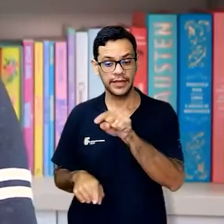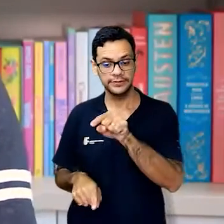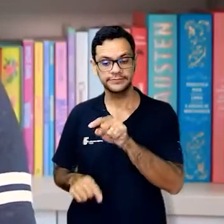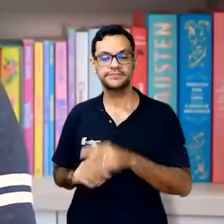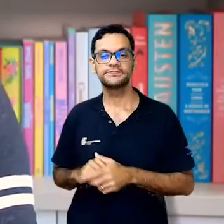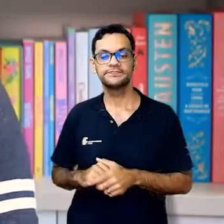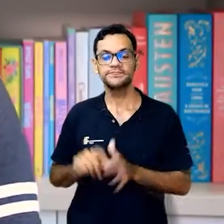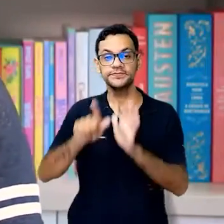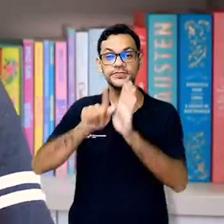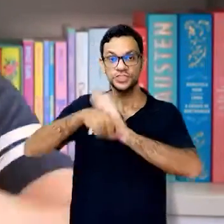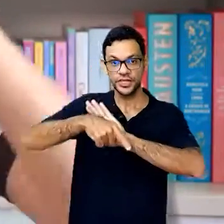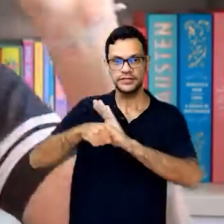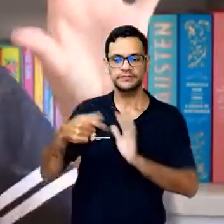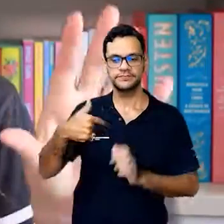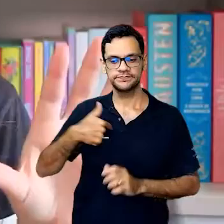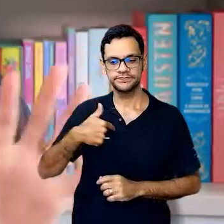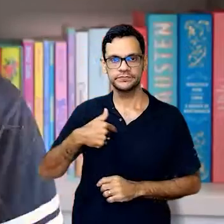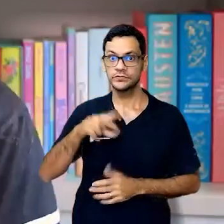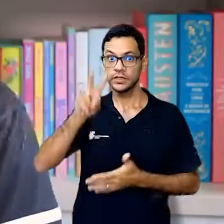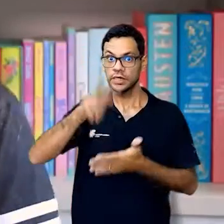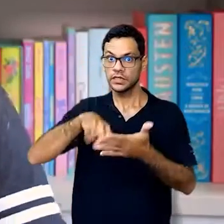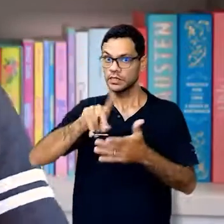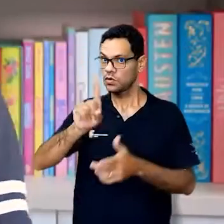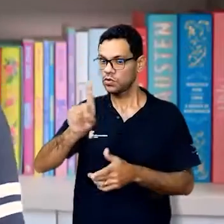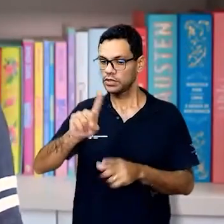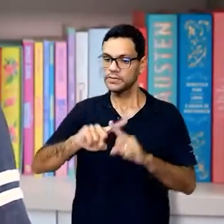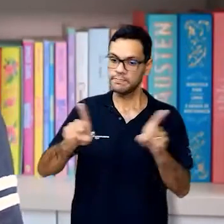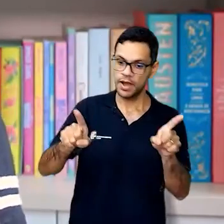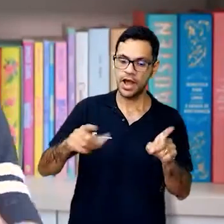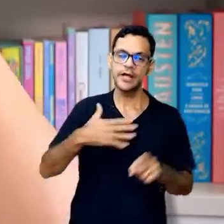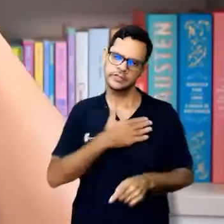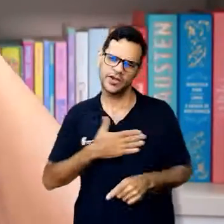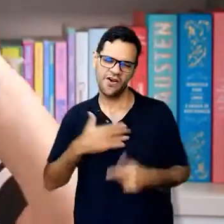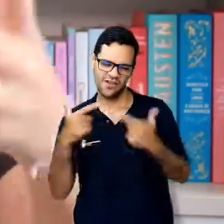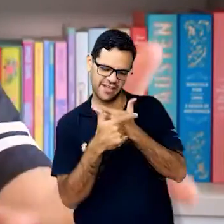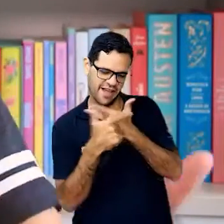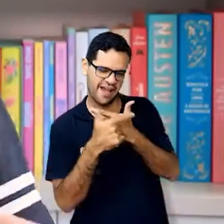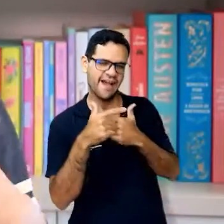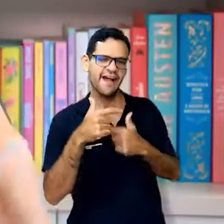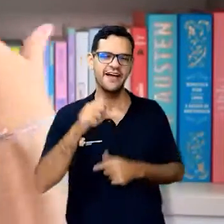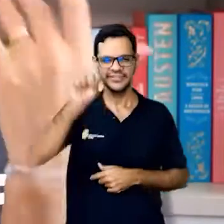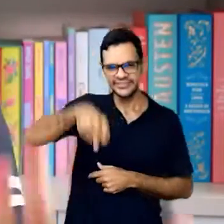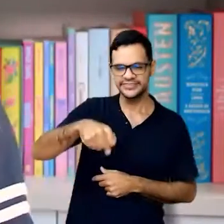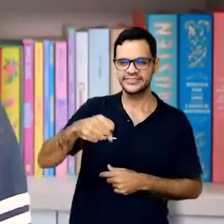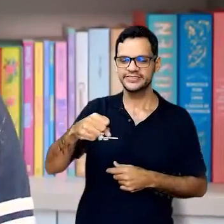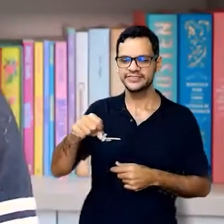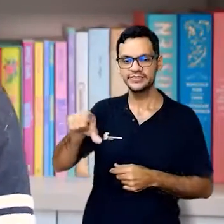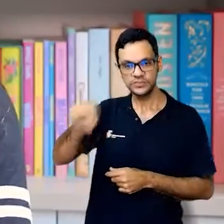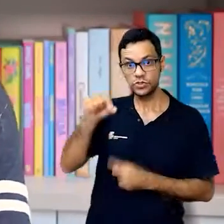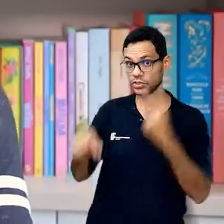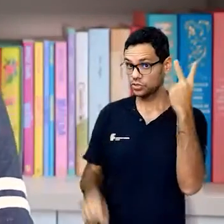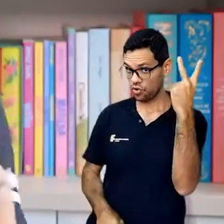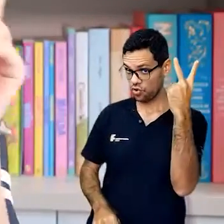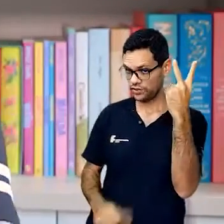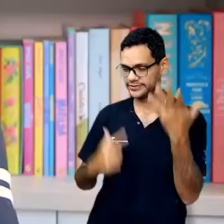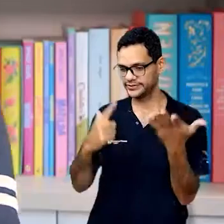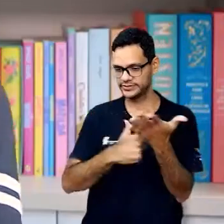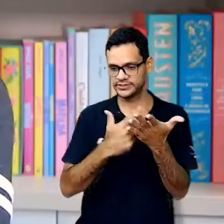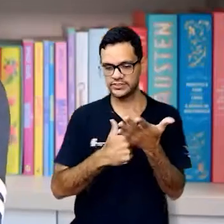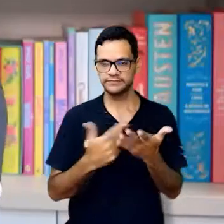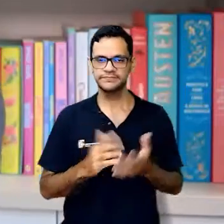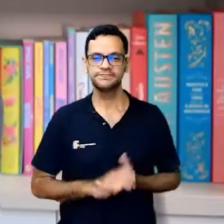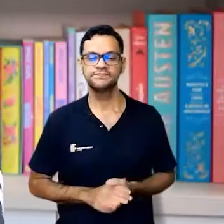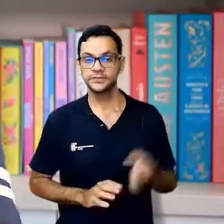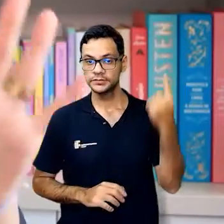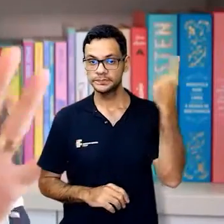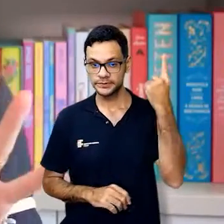E para este gênero, assim, que eu também não leio tanto, mas quando eu leio, geralmente eu me divirto muito, gosto muito, eu escolhi também 2